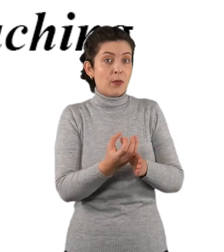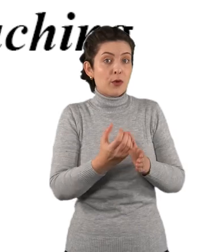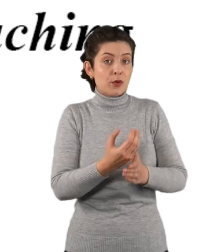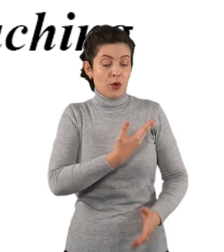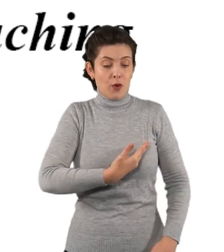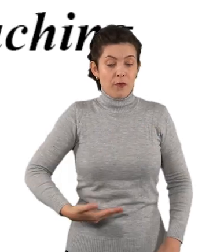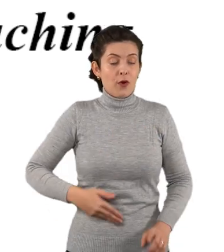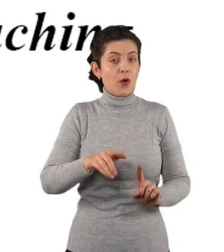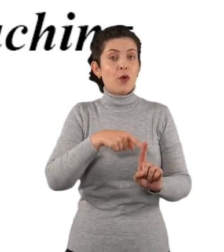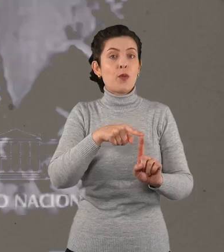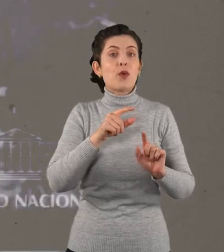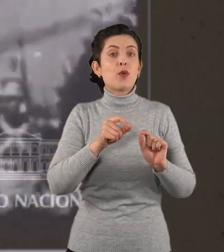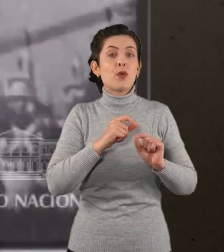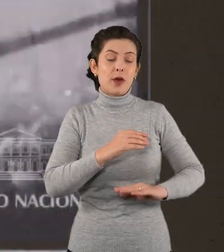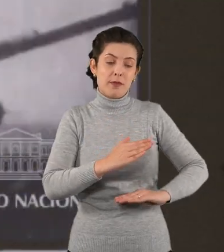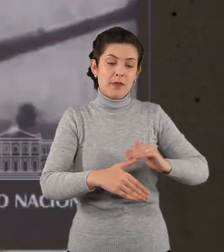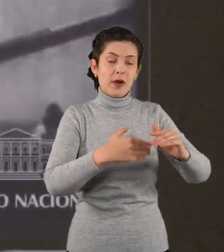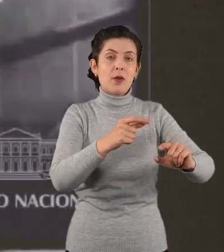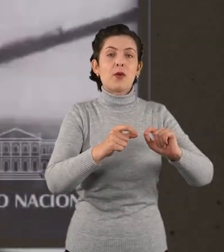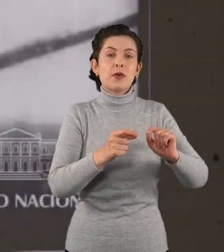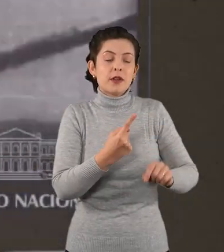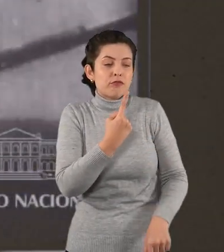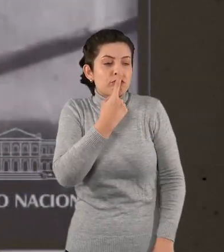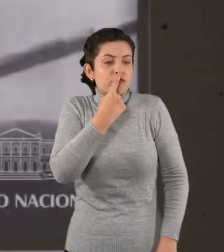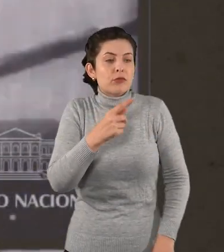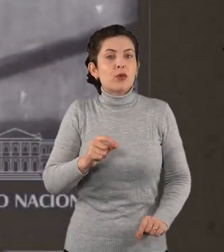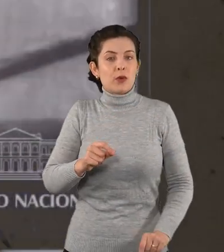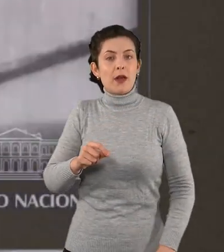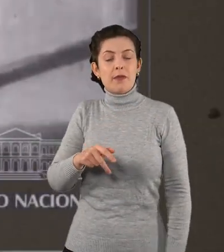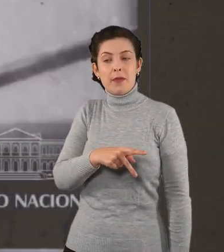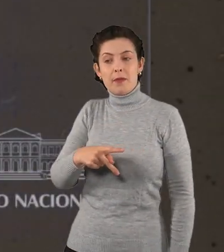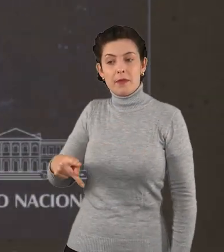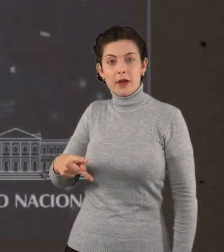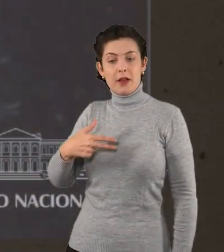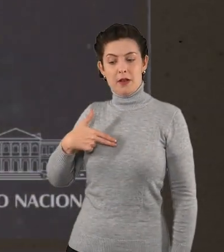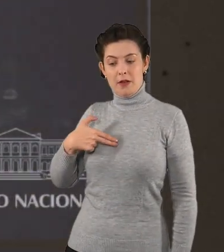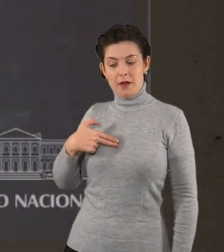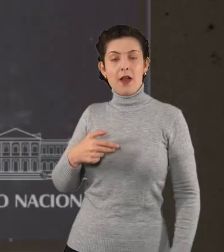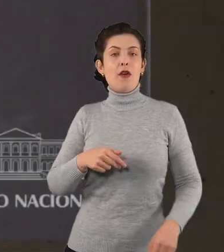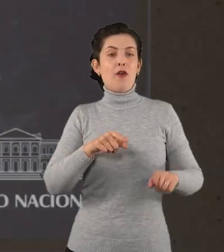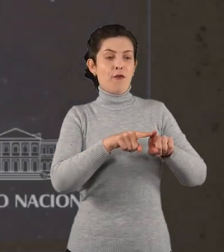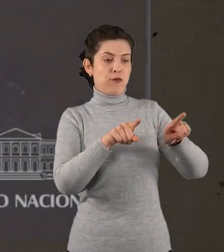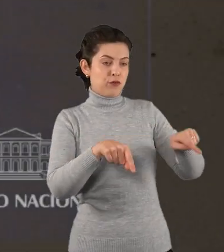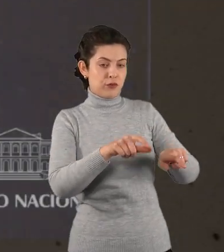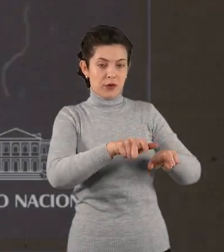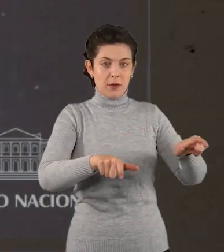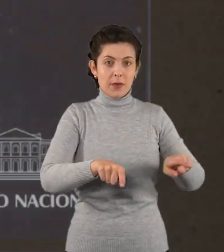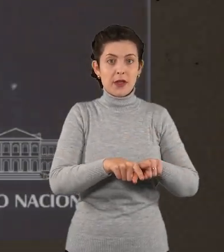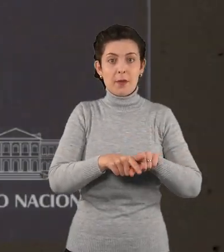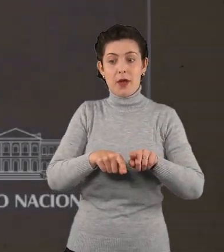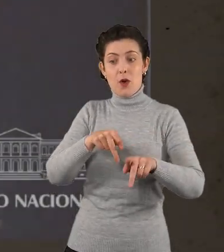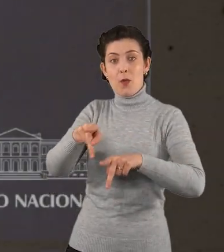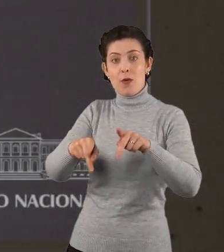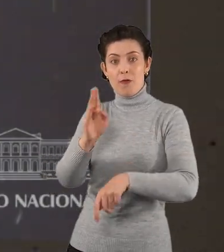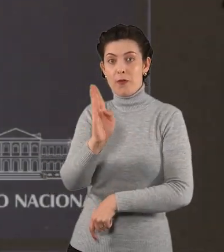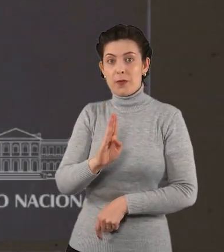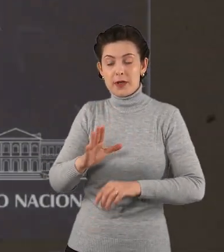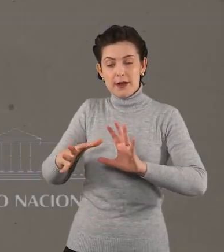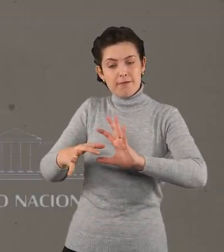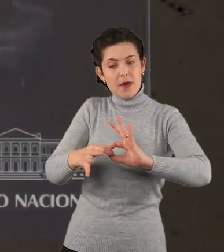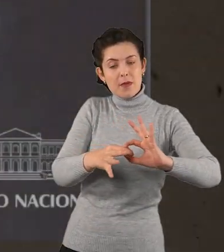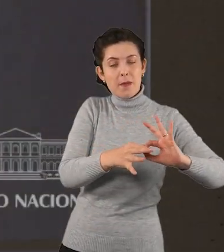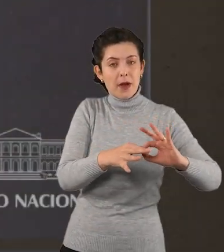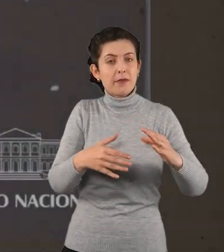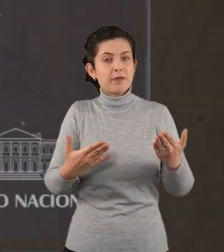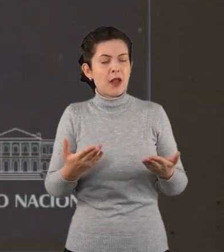produção realizada pelo governo buscava construir uma intimidade entre o presidente Getúlio Vargas, seus funcionários e a população